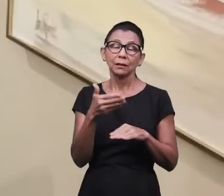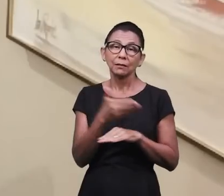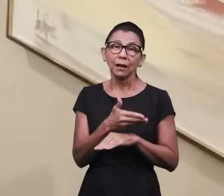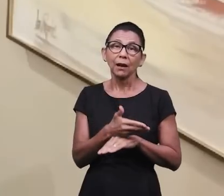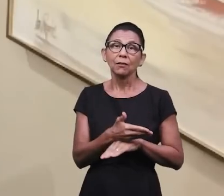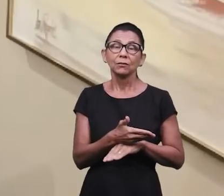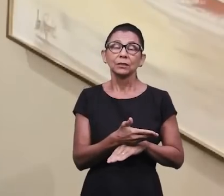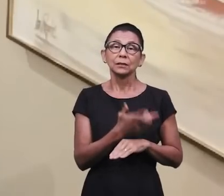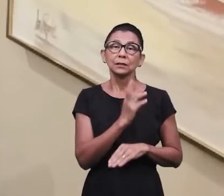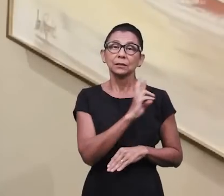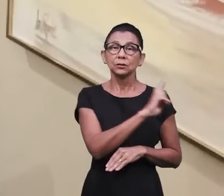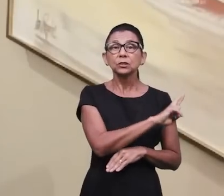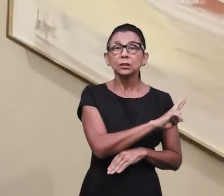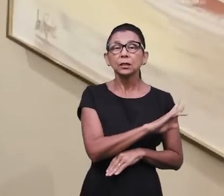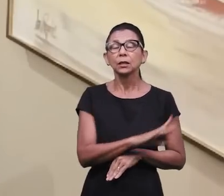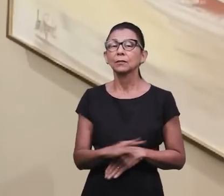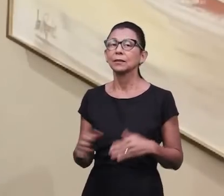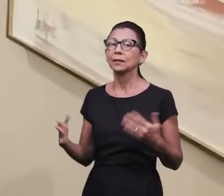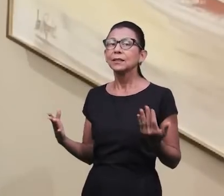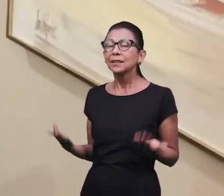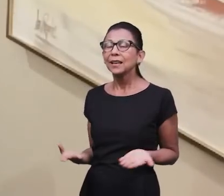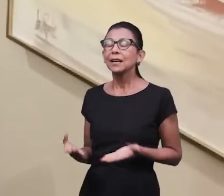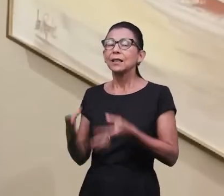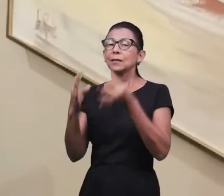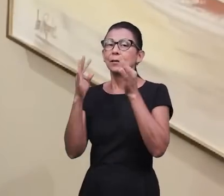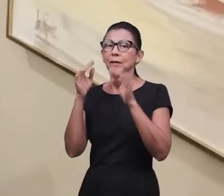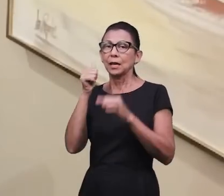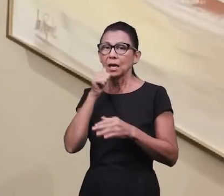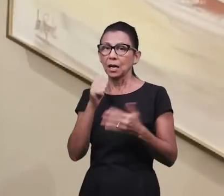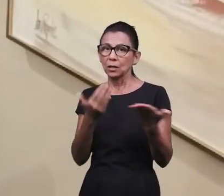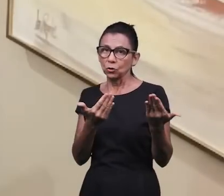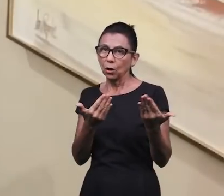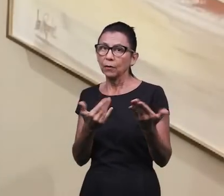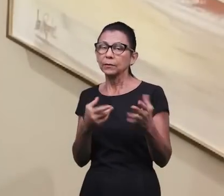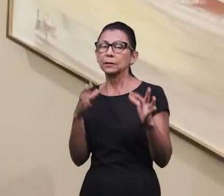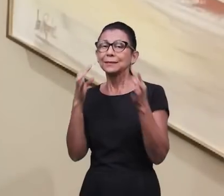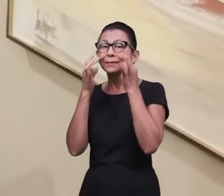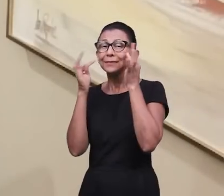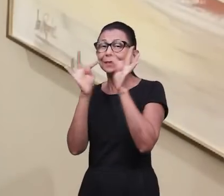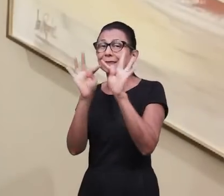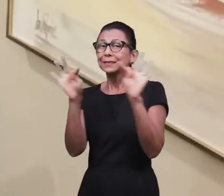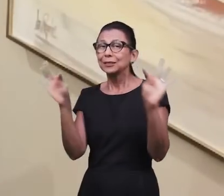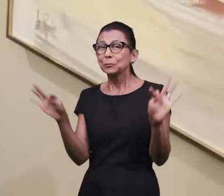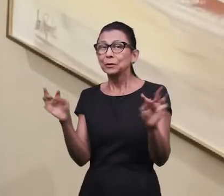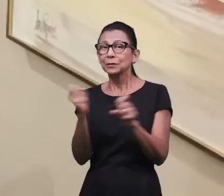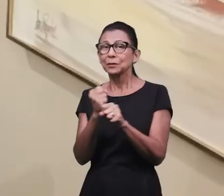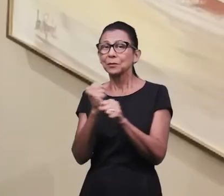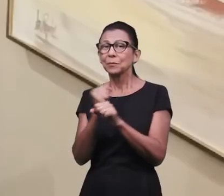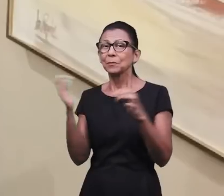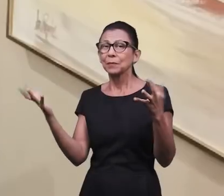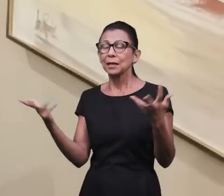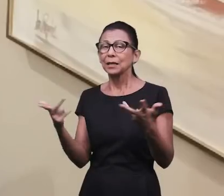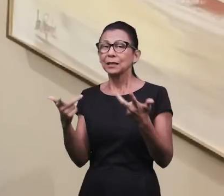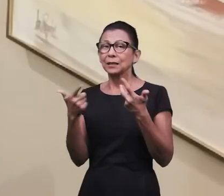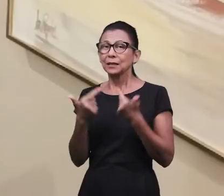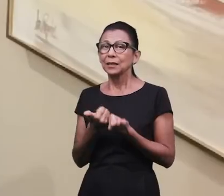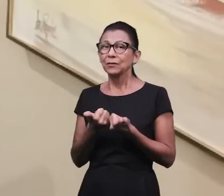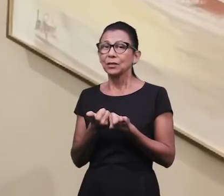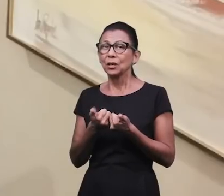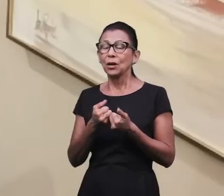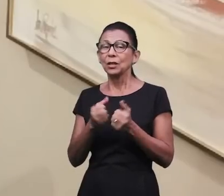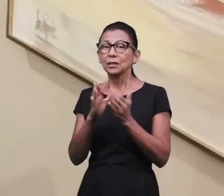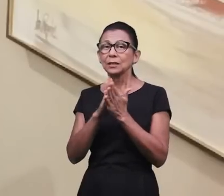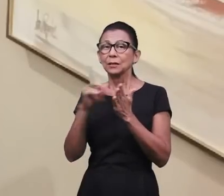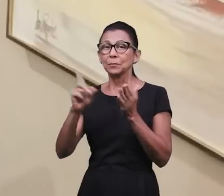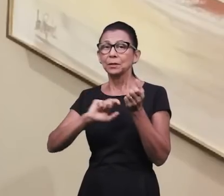primeiro culto, ela tem testemunhado dessa obra maravilhosa e do tesouro que ela tem descoberto na Palavra de Deus e participa ativamente dos